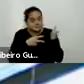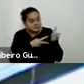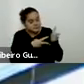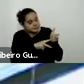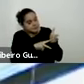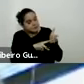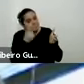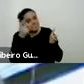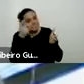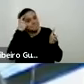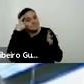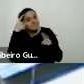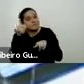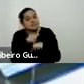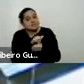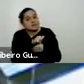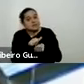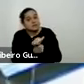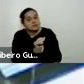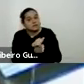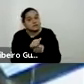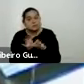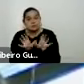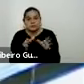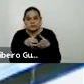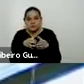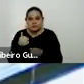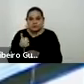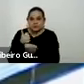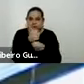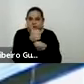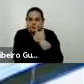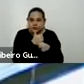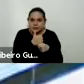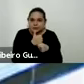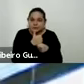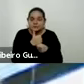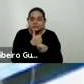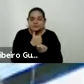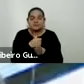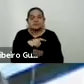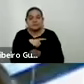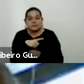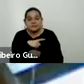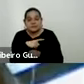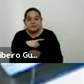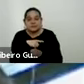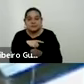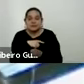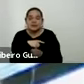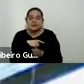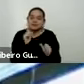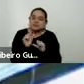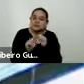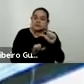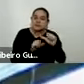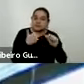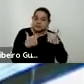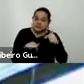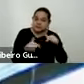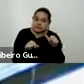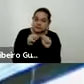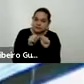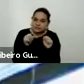com o presidente e a diretoria, de embora a reforma trabalhista feita pelo